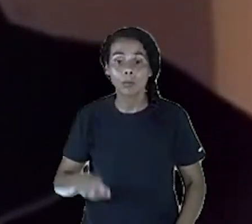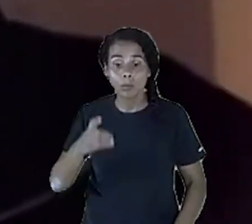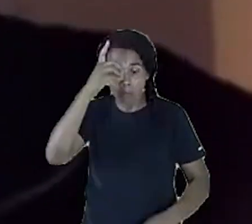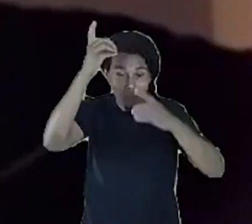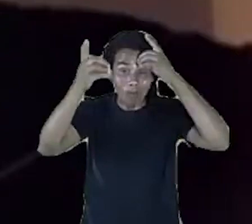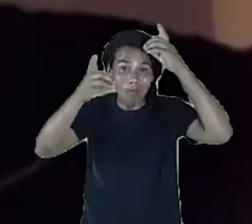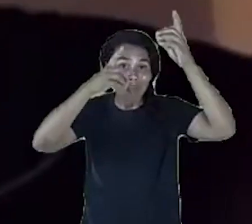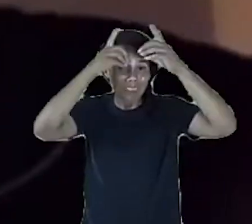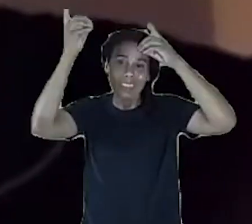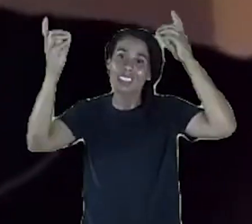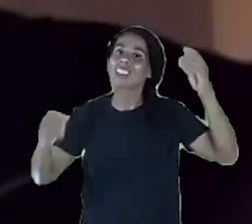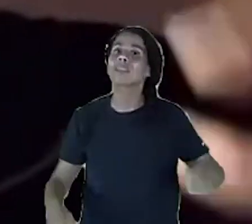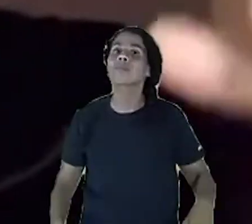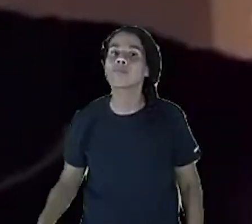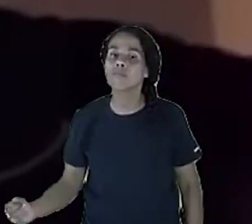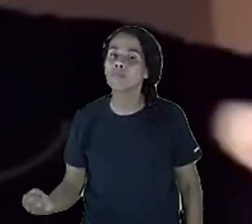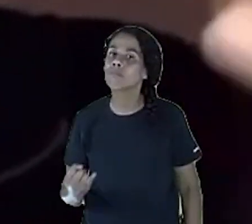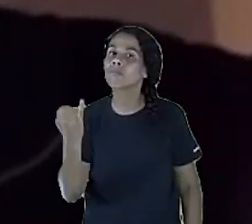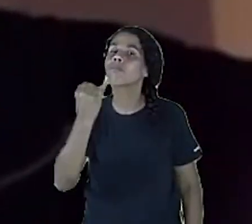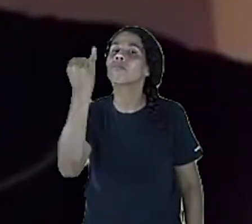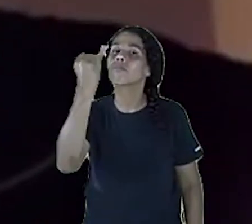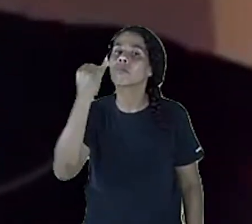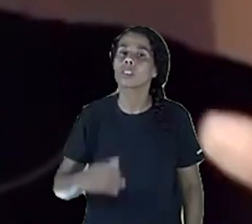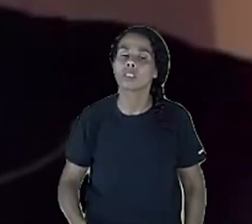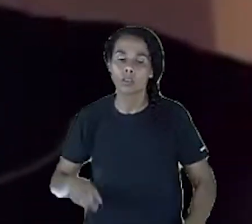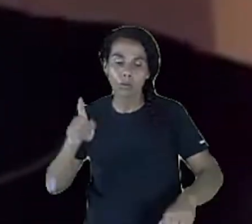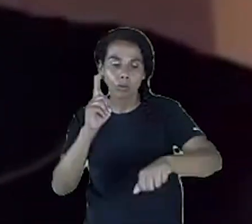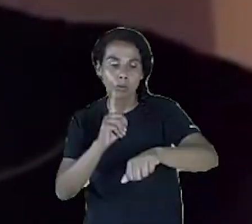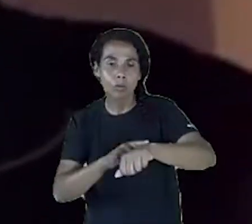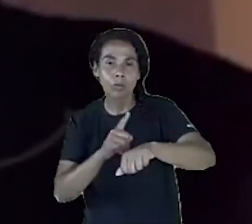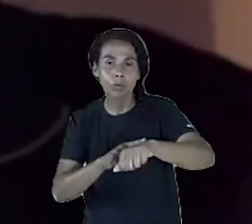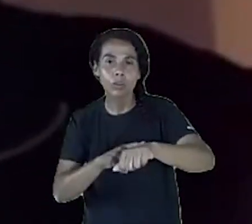de Itapajipe a que me referi, quer dizer, que davam